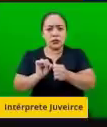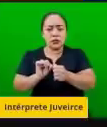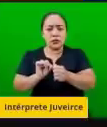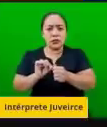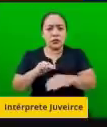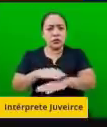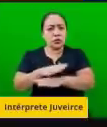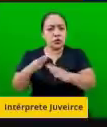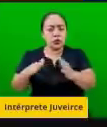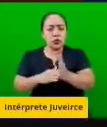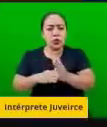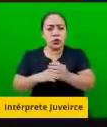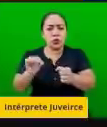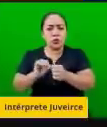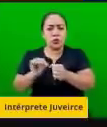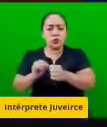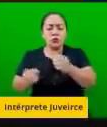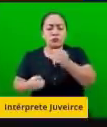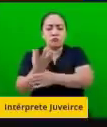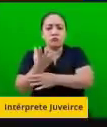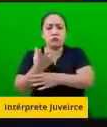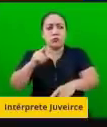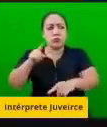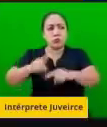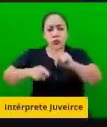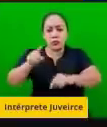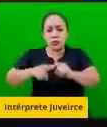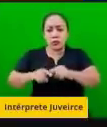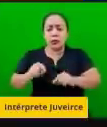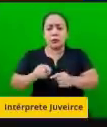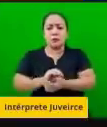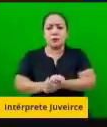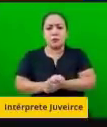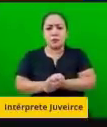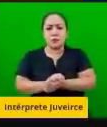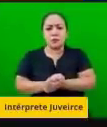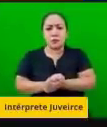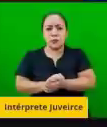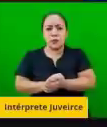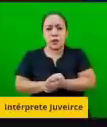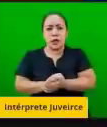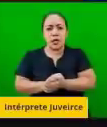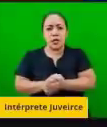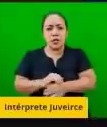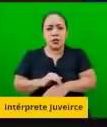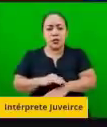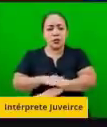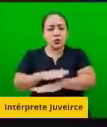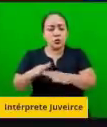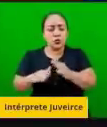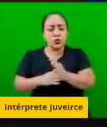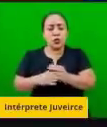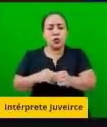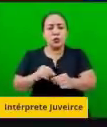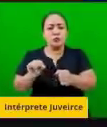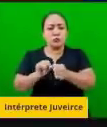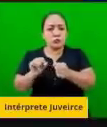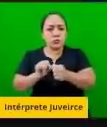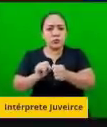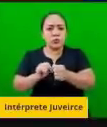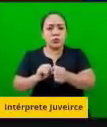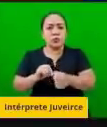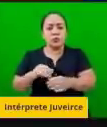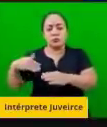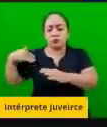material. Então, entender o documento histórico como o produto de um processo histórico. Essa é uma ação